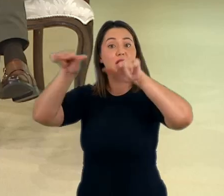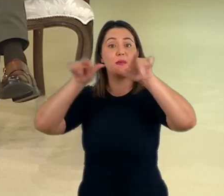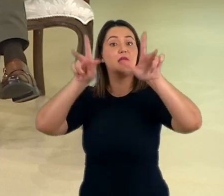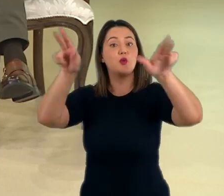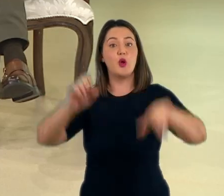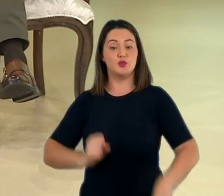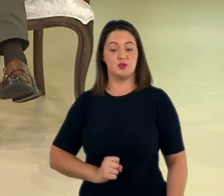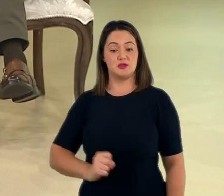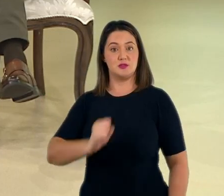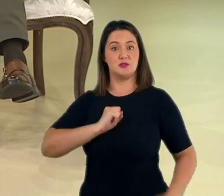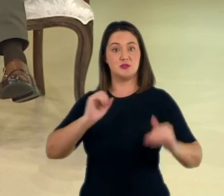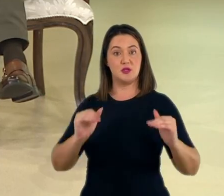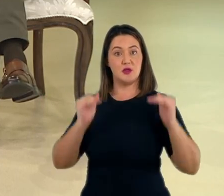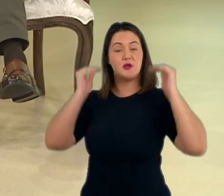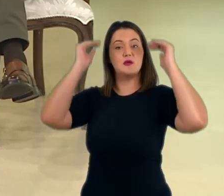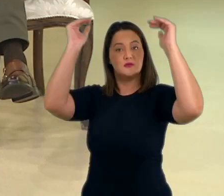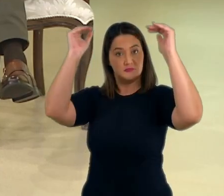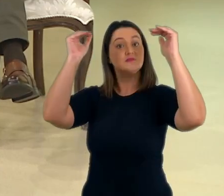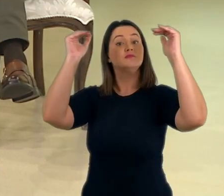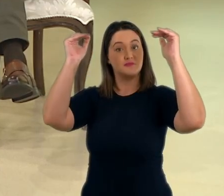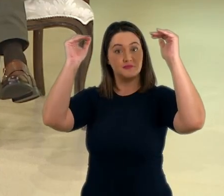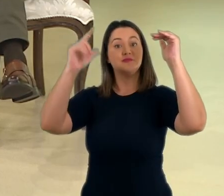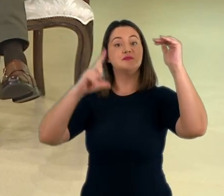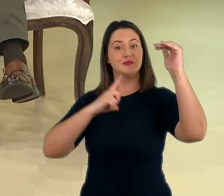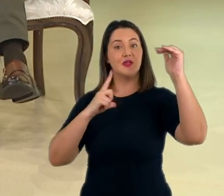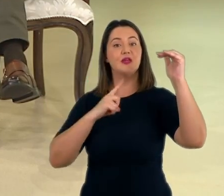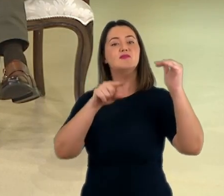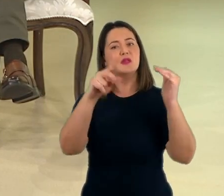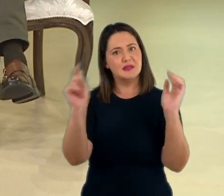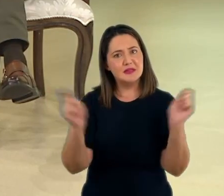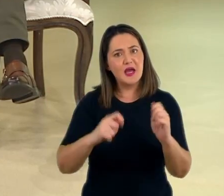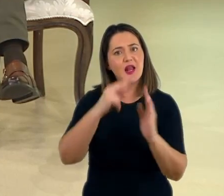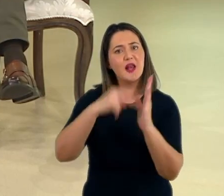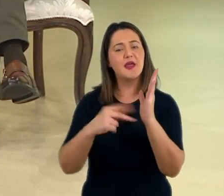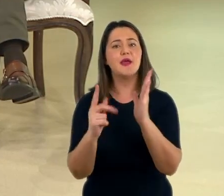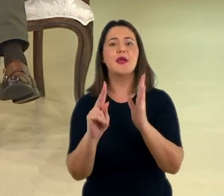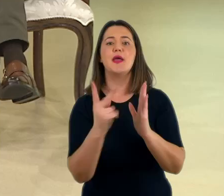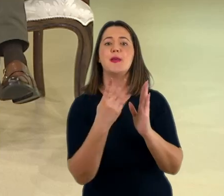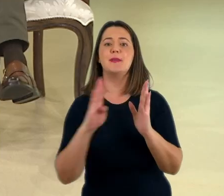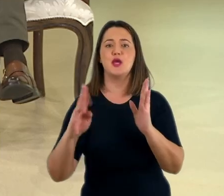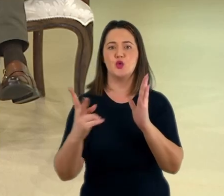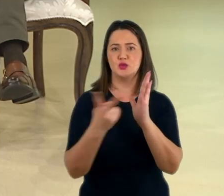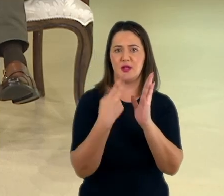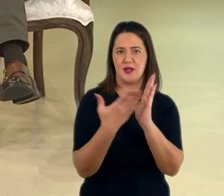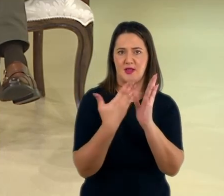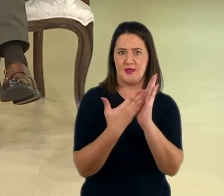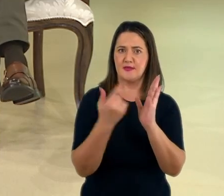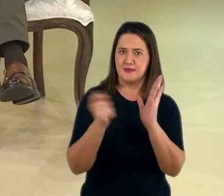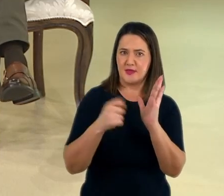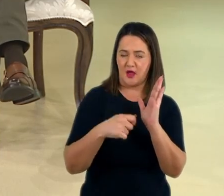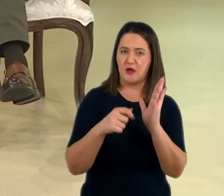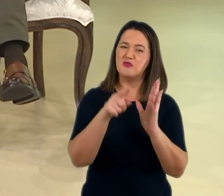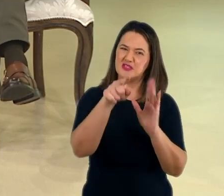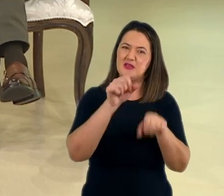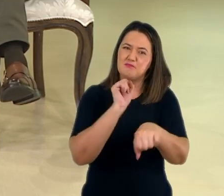sumo sacerdote no santuário celestial é o livro aos Hebreus do Novo Testamento. Acho que compensa você